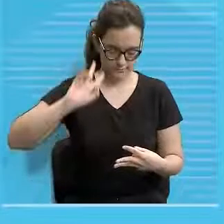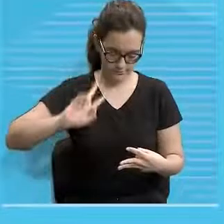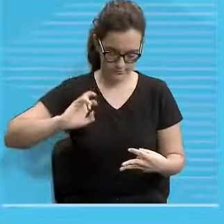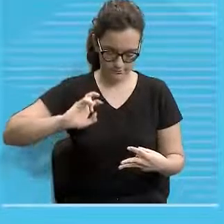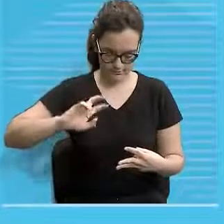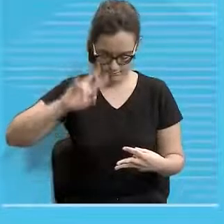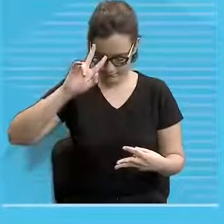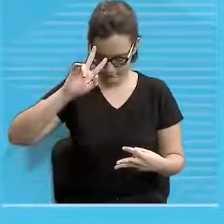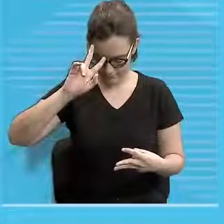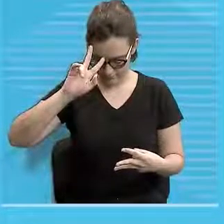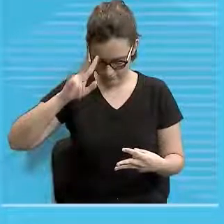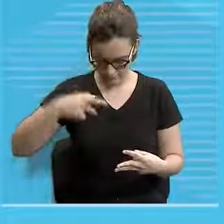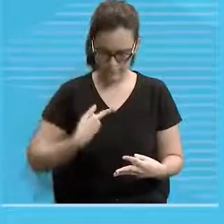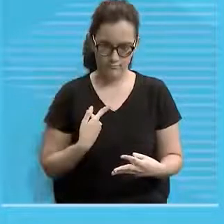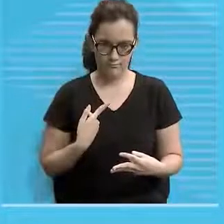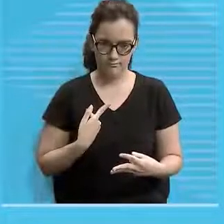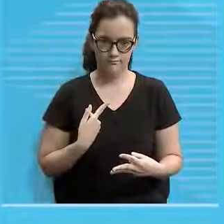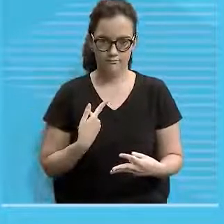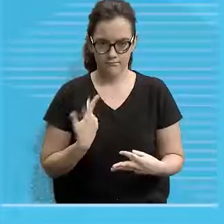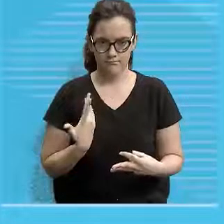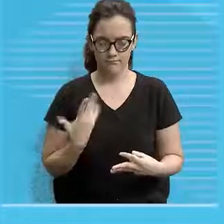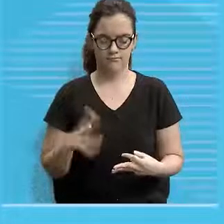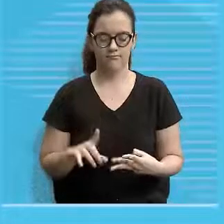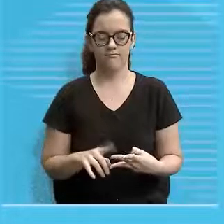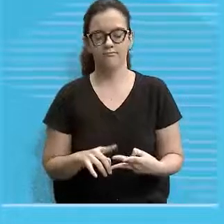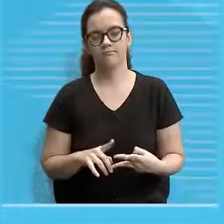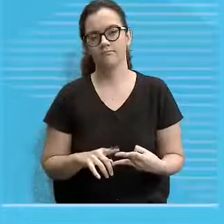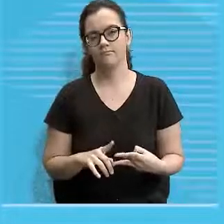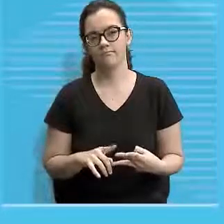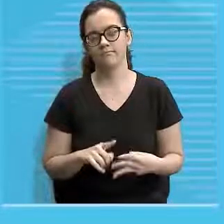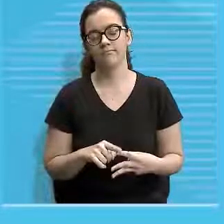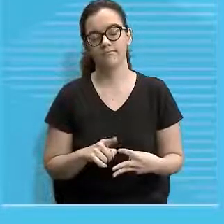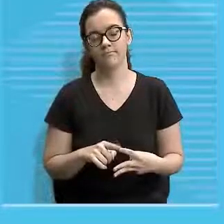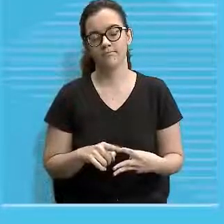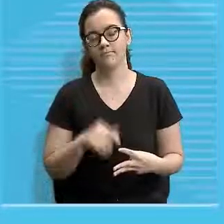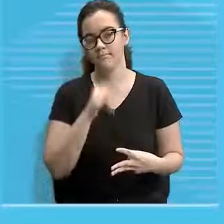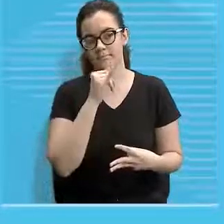que as crenças desse nível são as características,